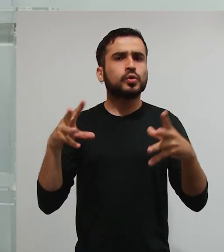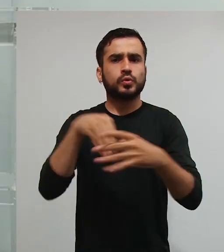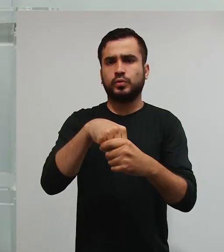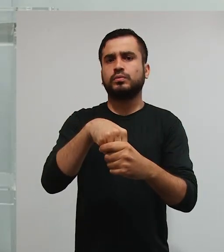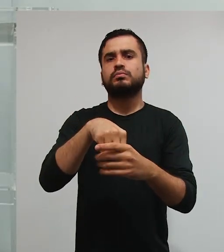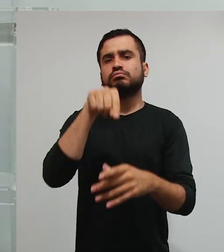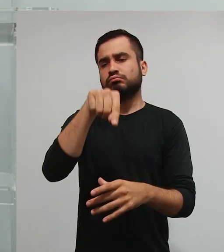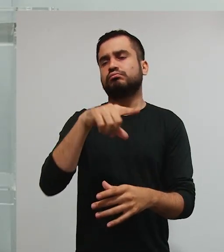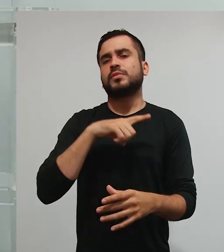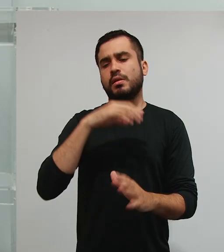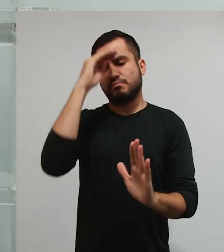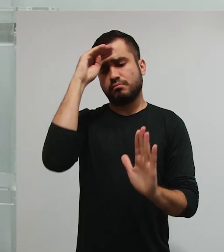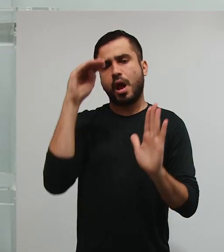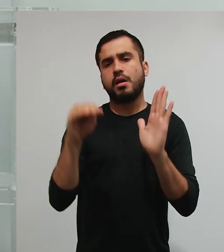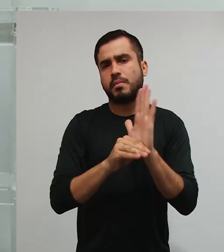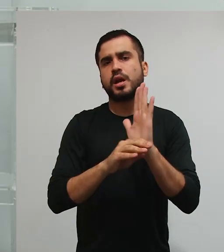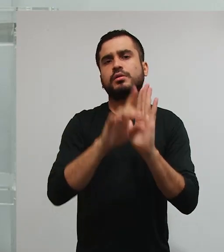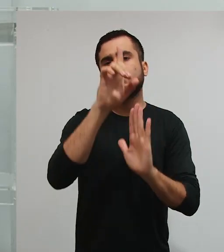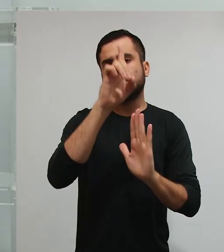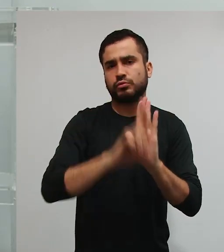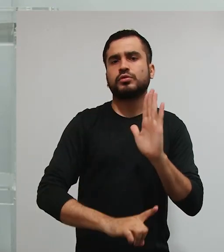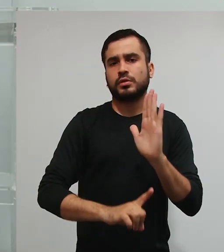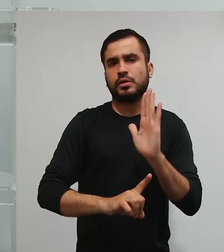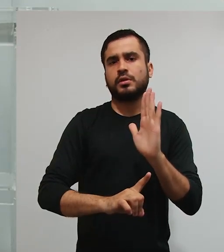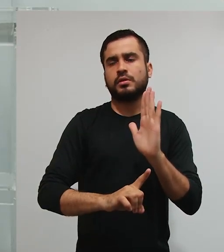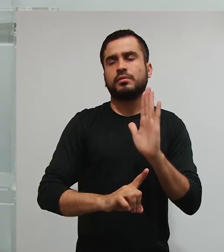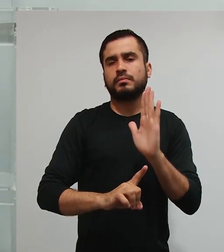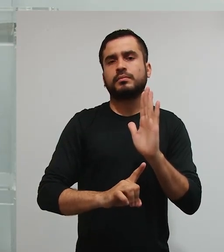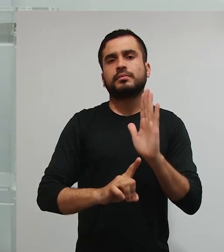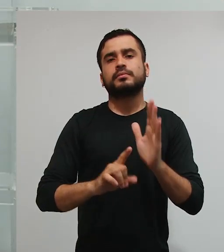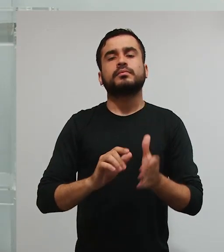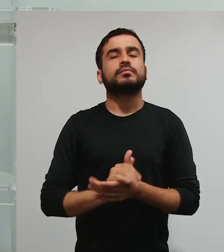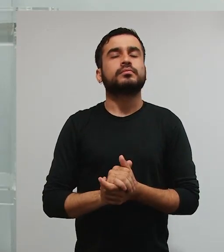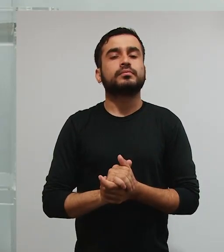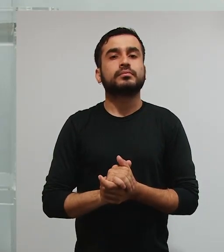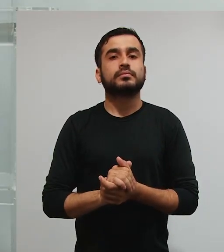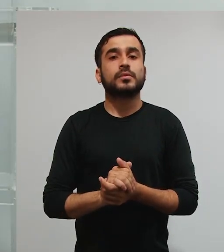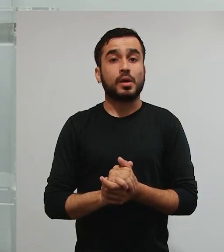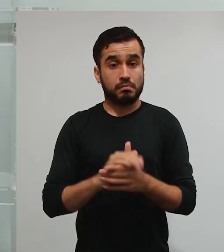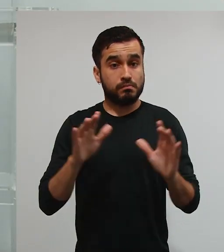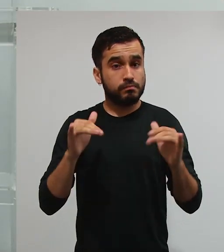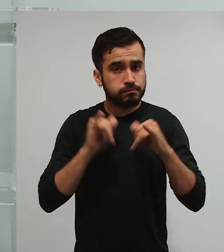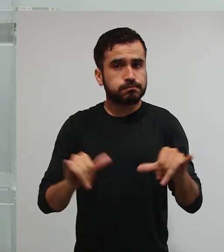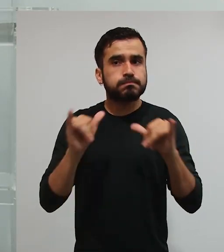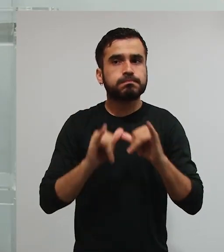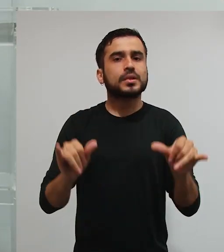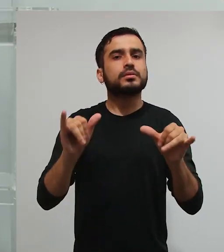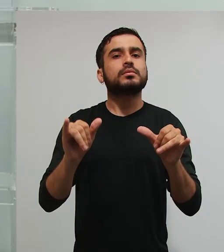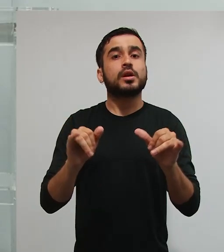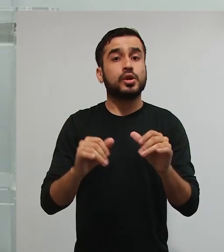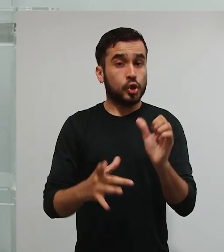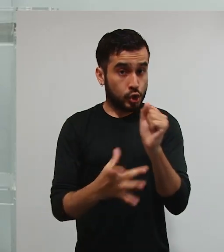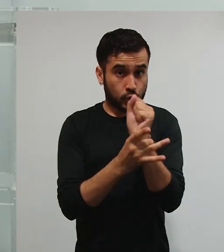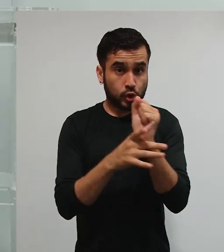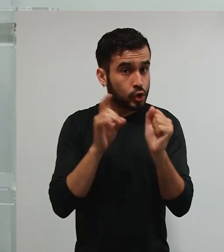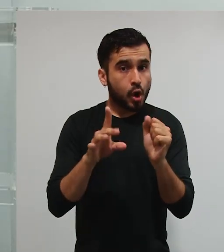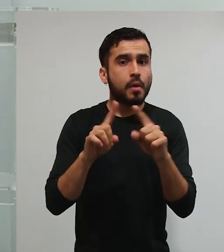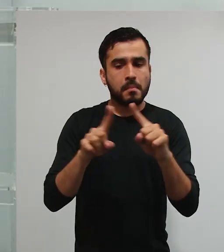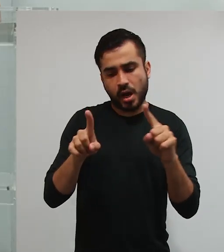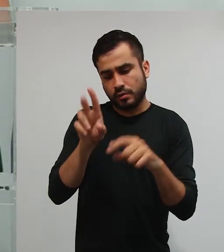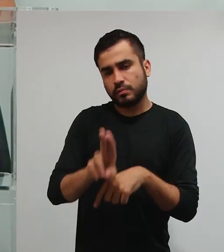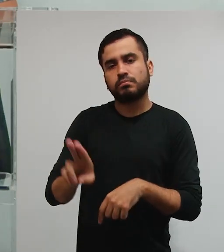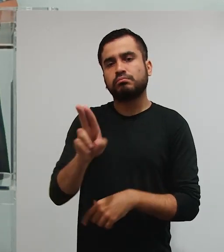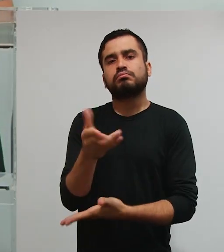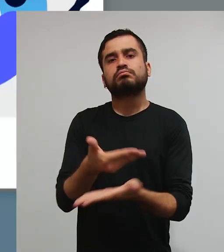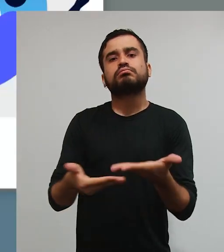os devidos direitos garantidos, né, os devidos direitos promovidos, não só garantidos, mas promovidos,